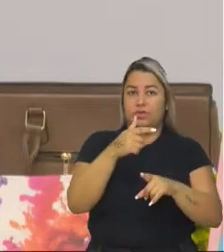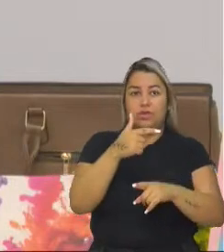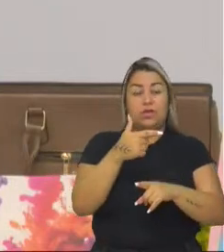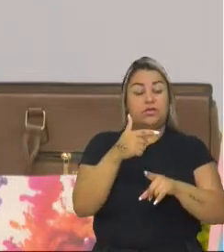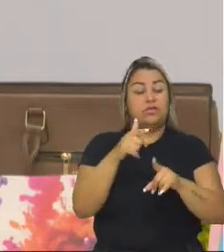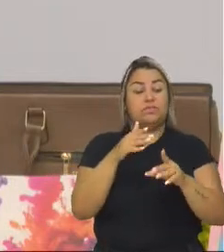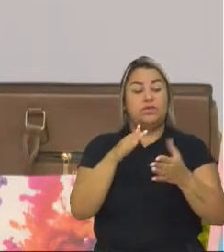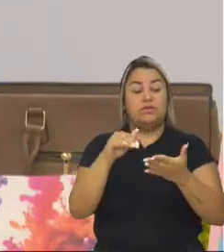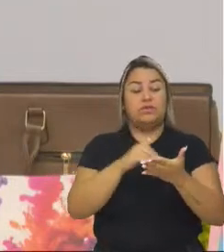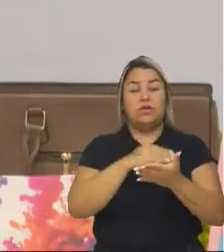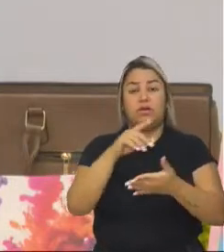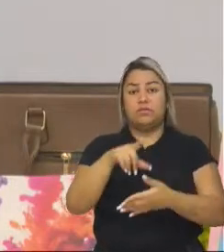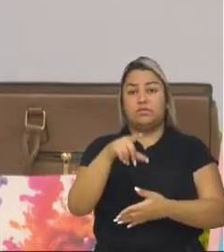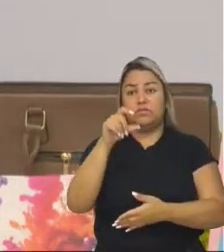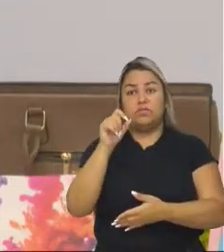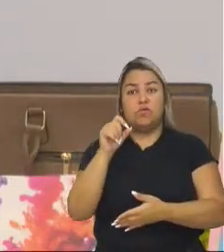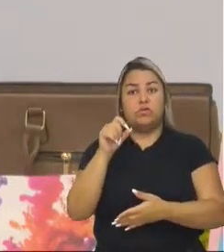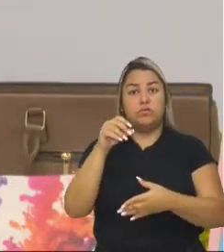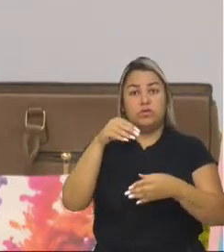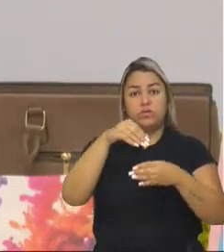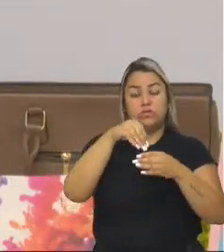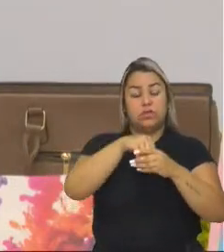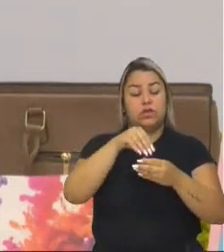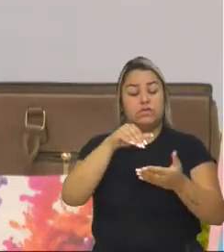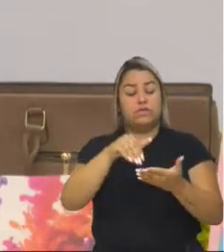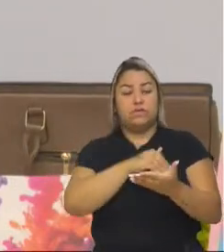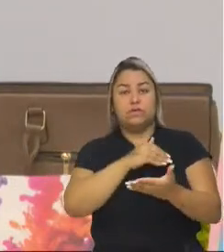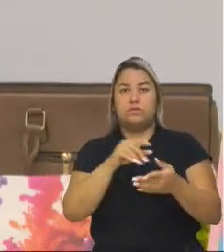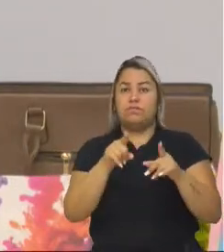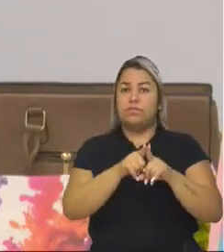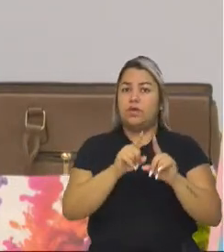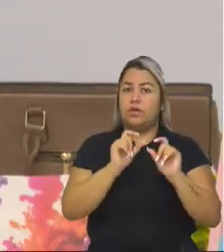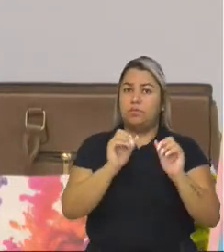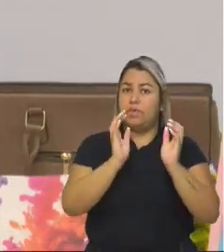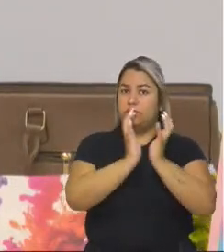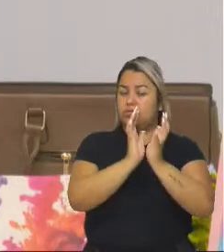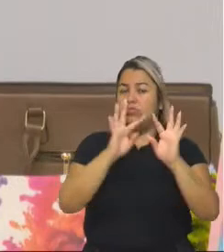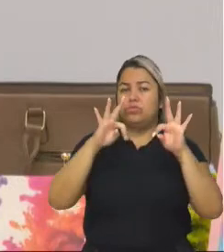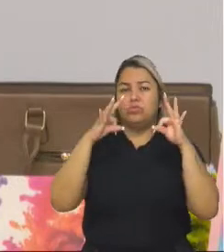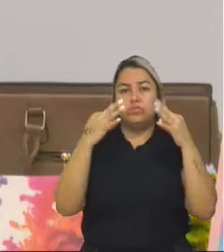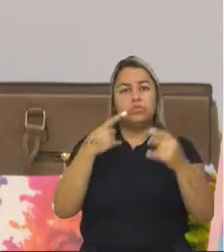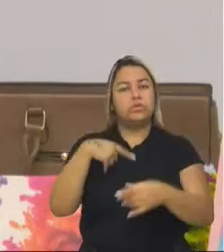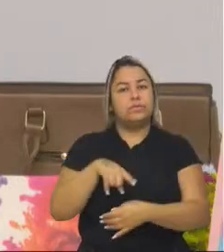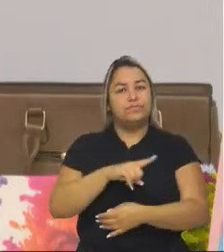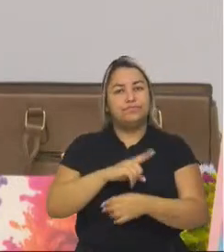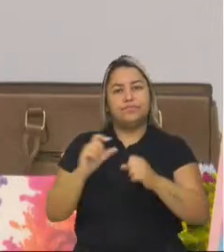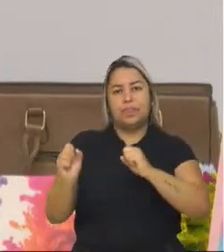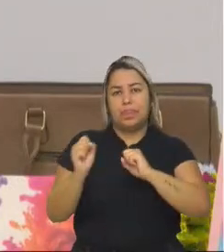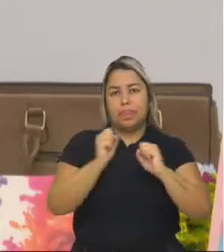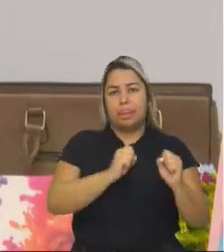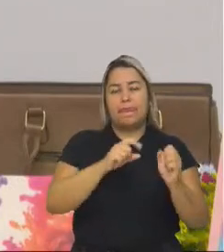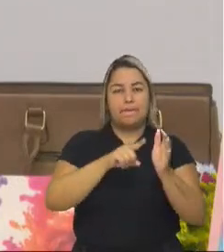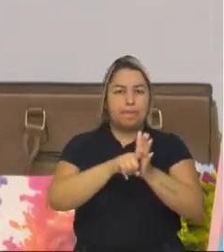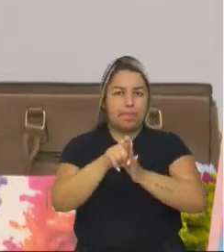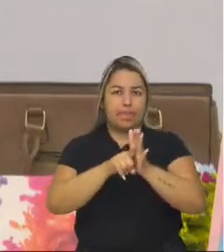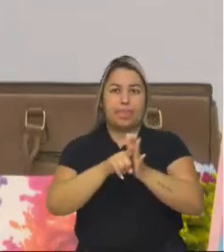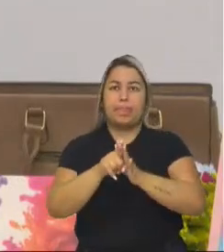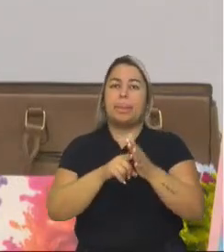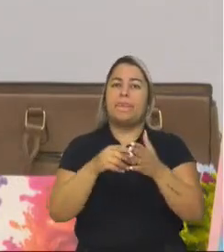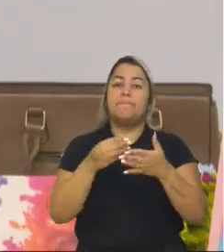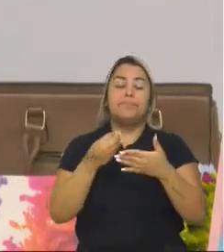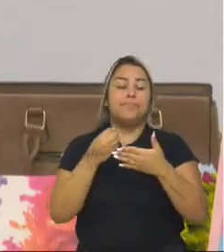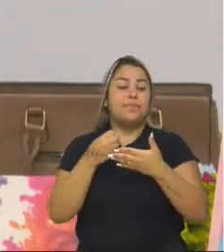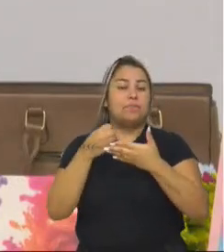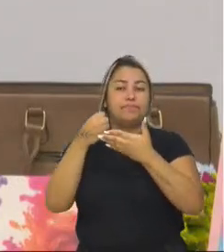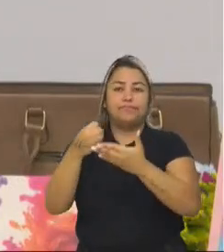dessa secretaria. Então, a gente está compondo uma equipe, a gente está levantando tudo que a gente pode e fazendo um planejamento para entregar, mas eu estou